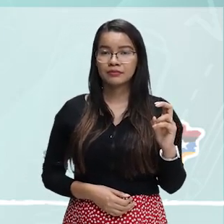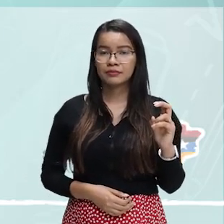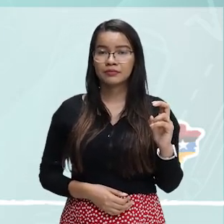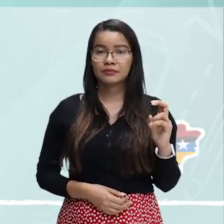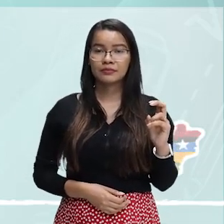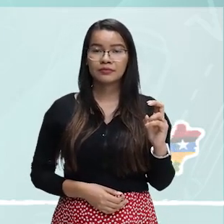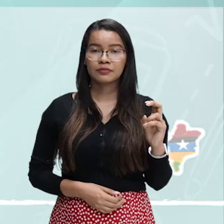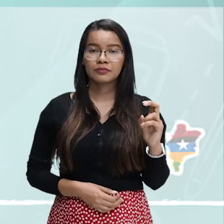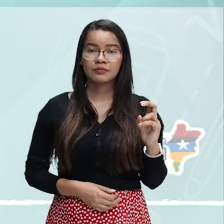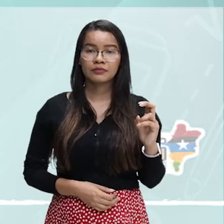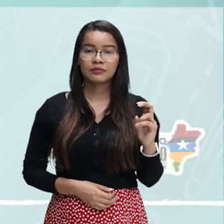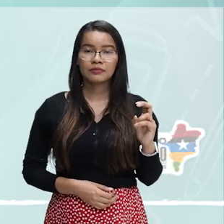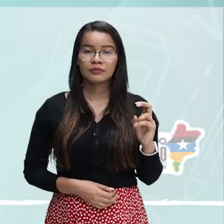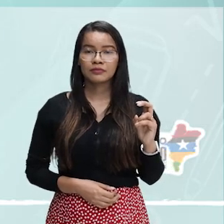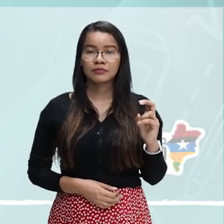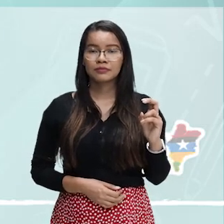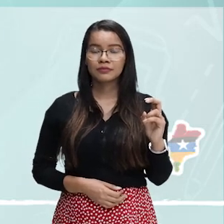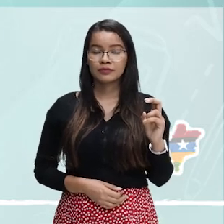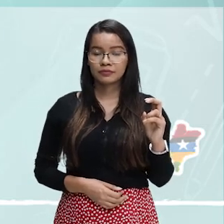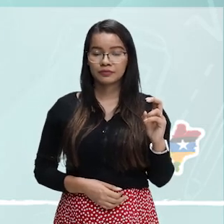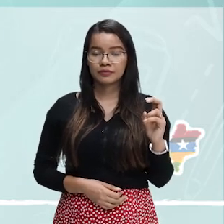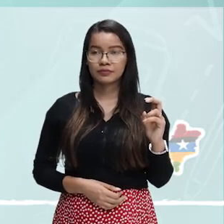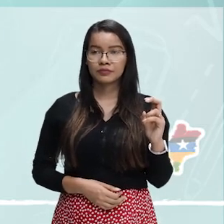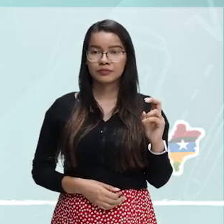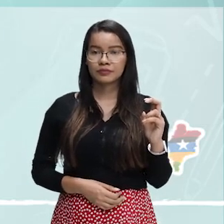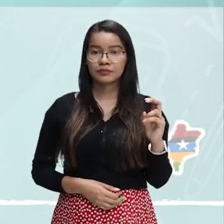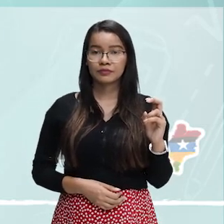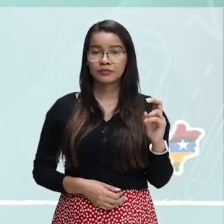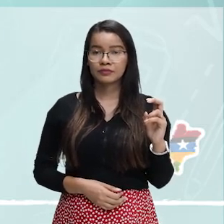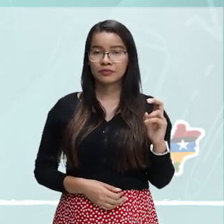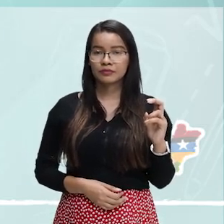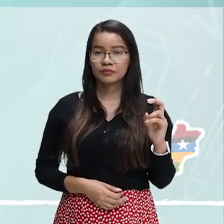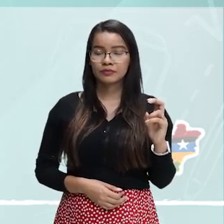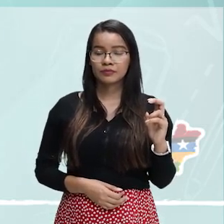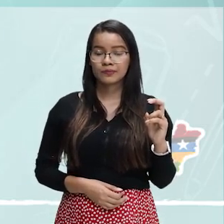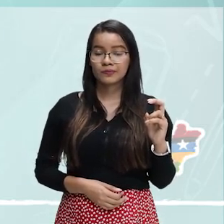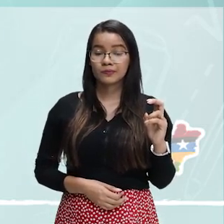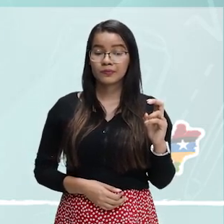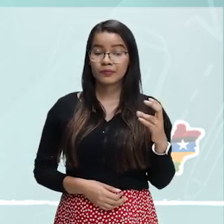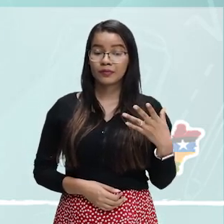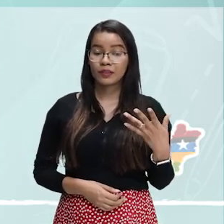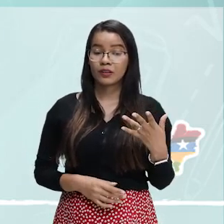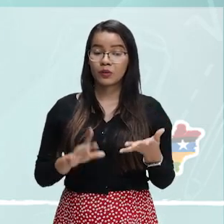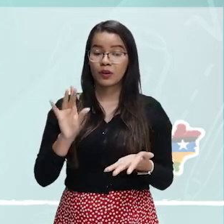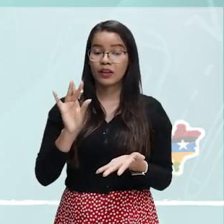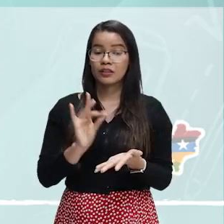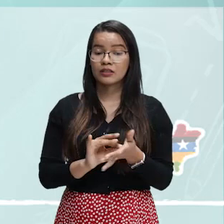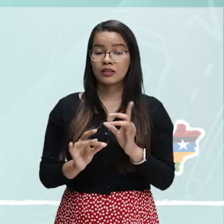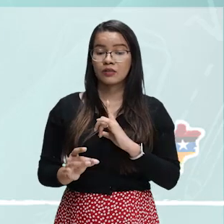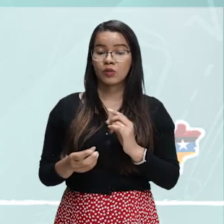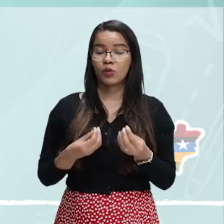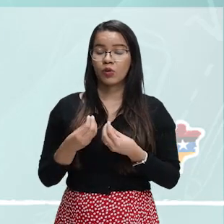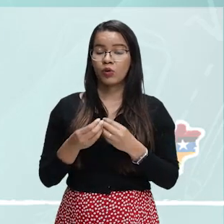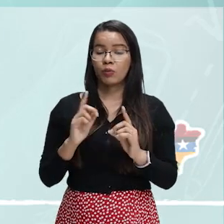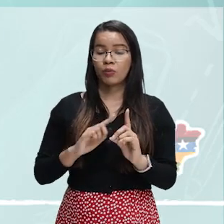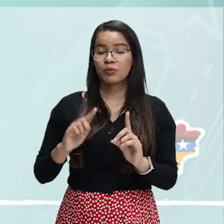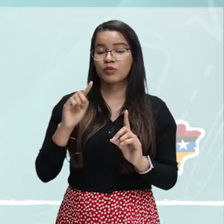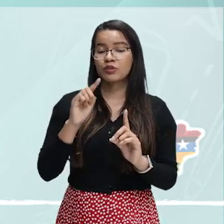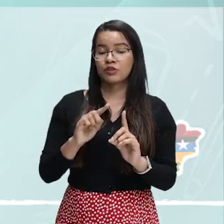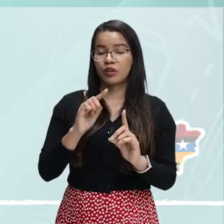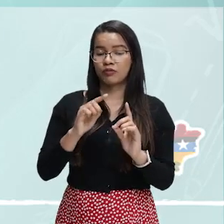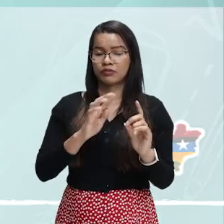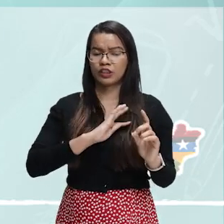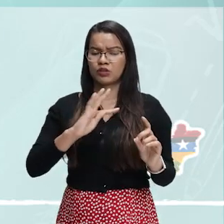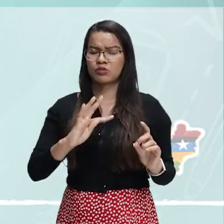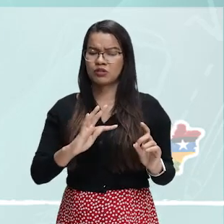de expansões territoriais que culminaram nas duas grandes guerras. O realismo teve como propósito